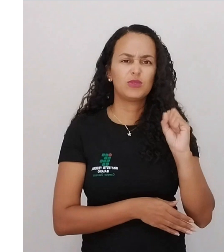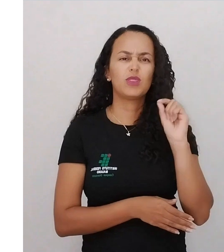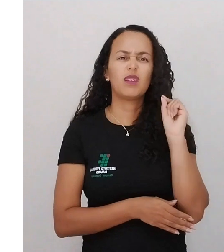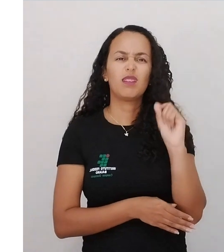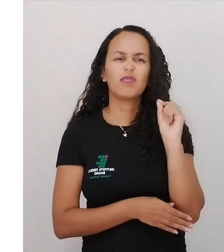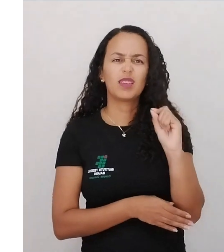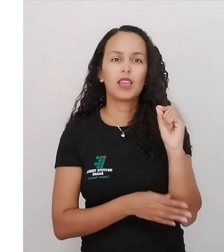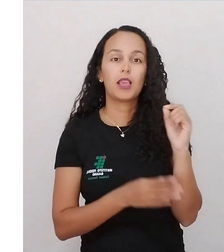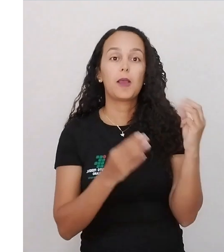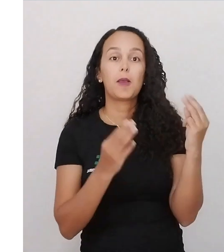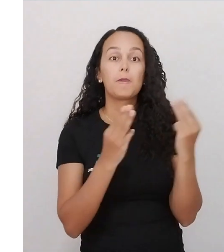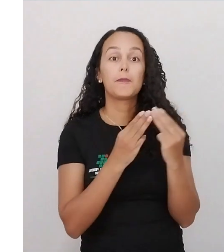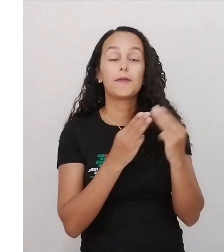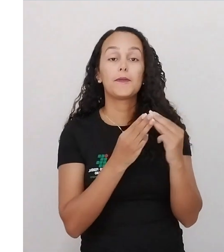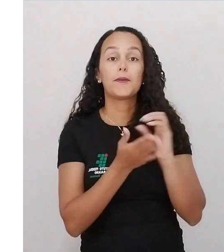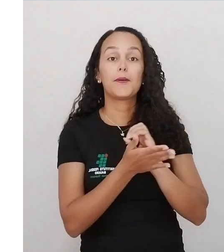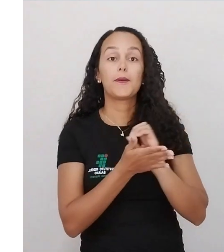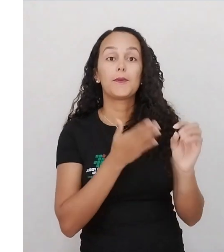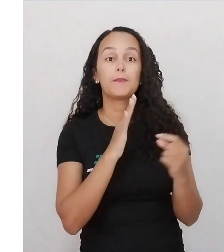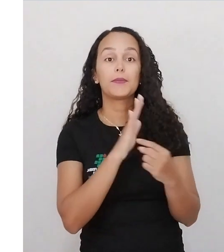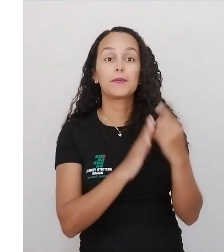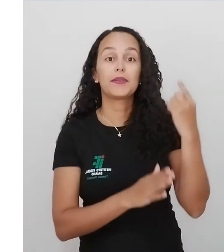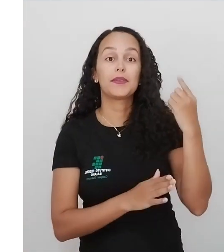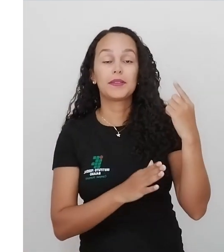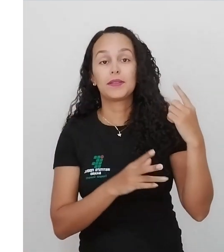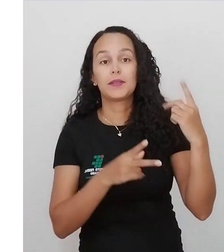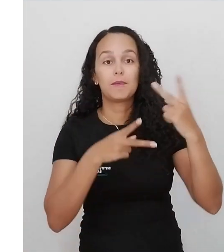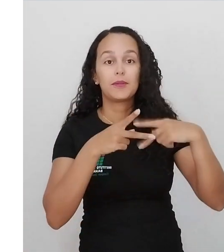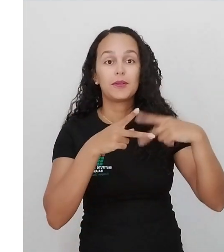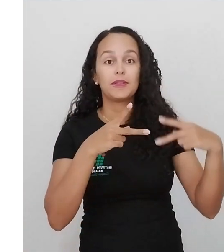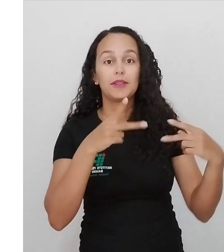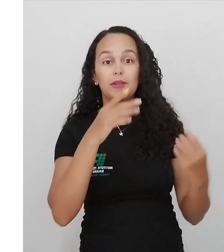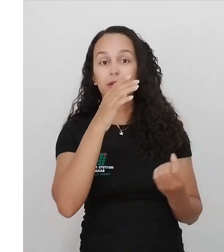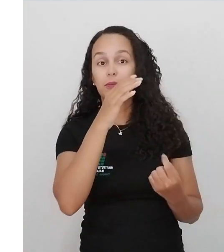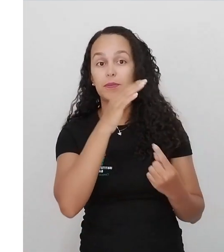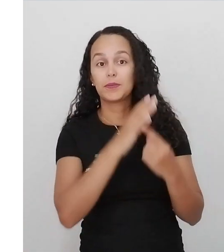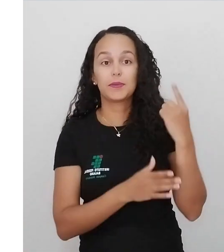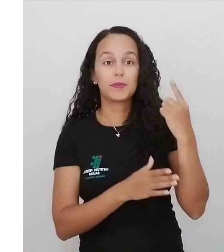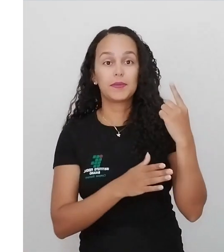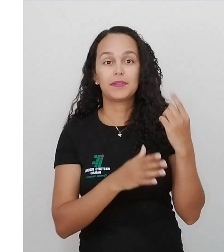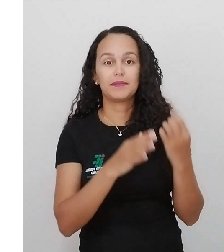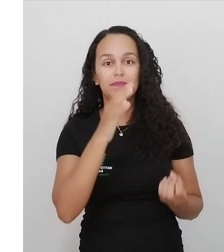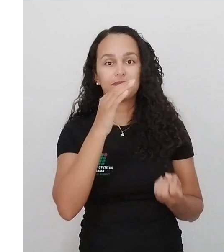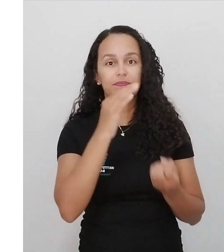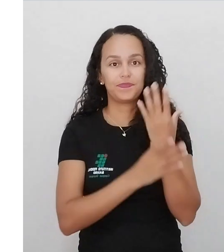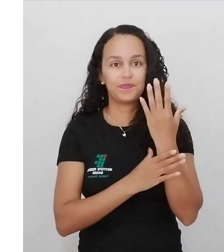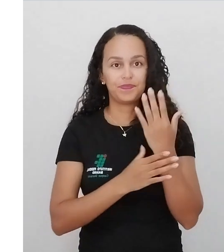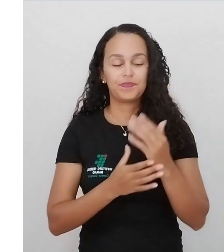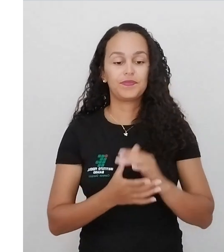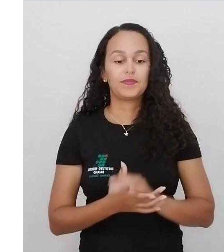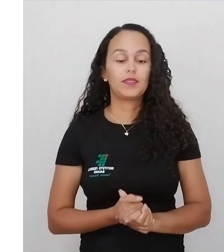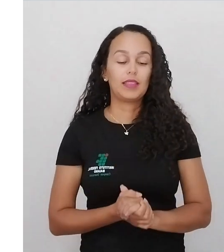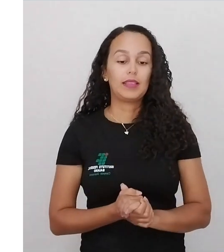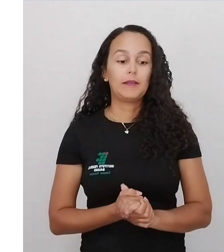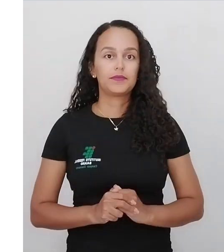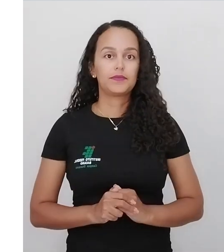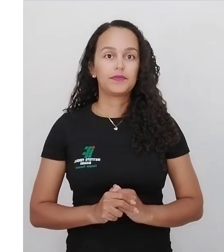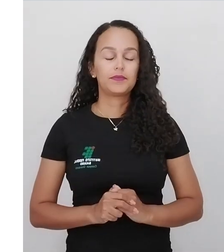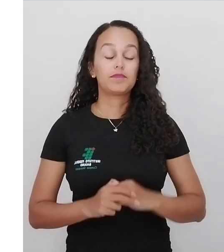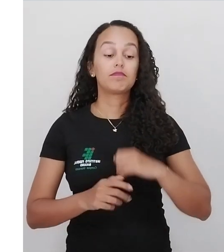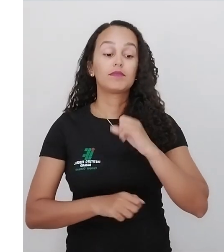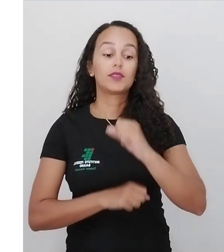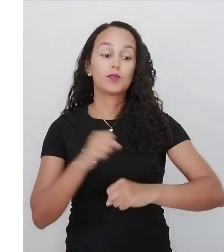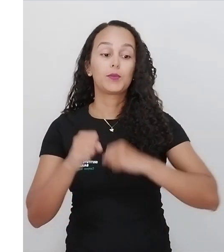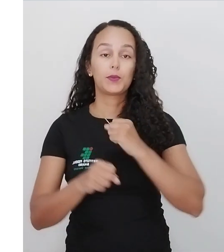foram se formando e se construindo. Em 1953, Urey e Milley, que